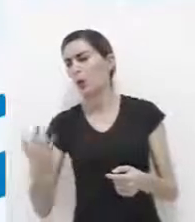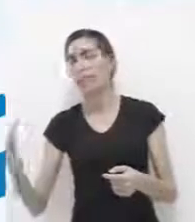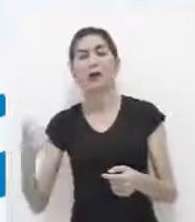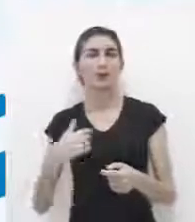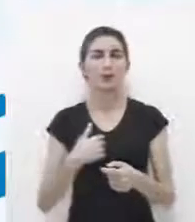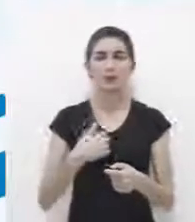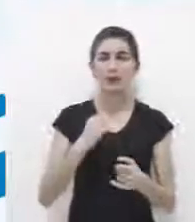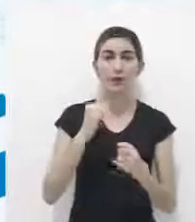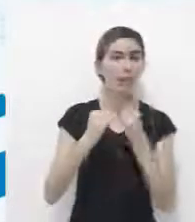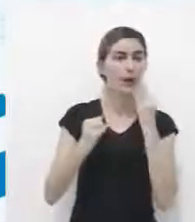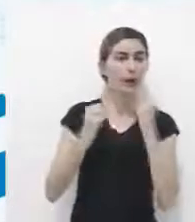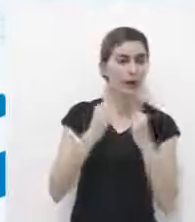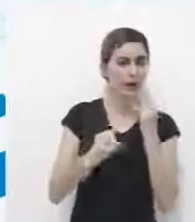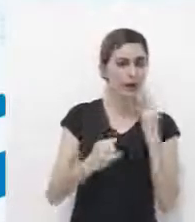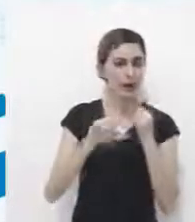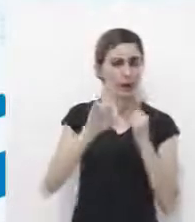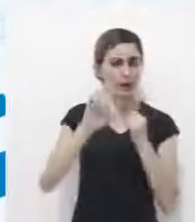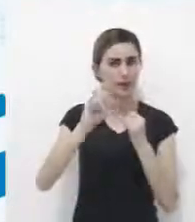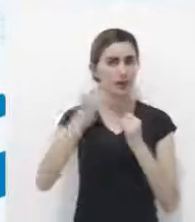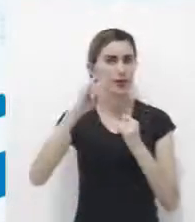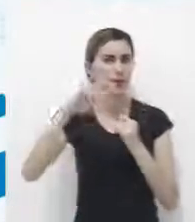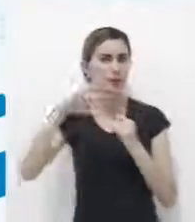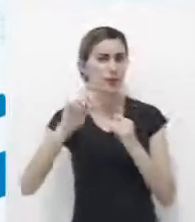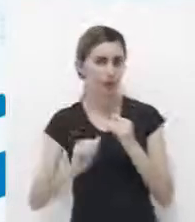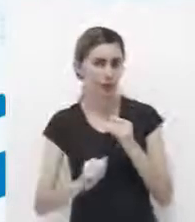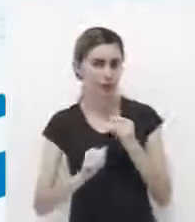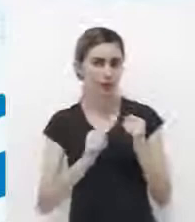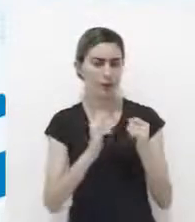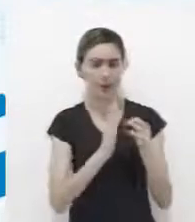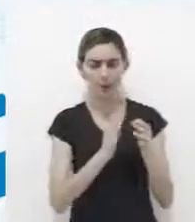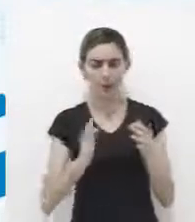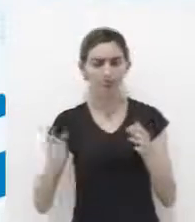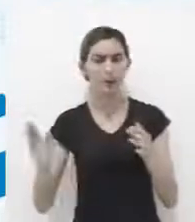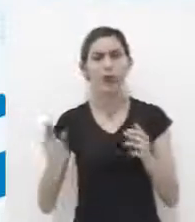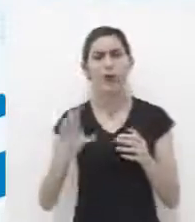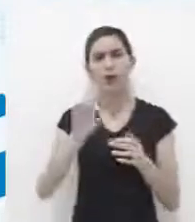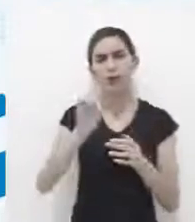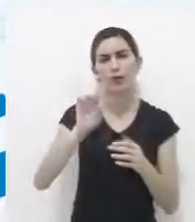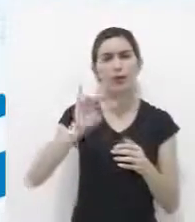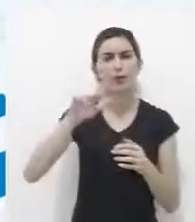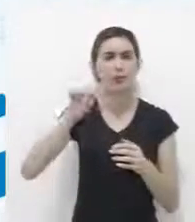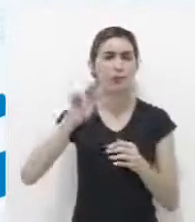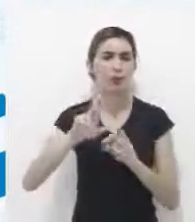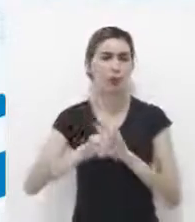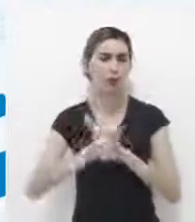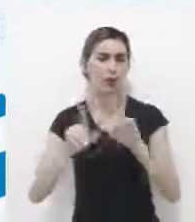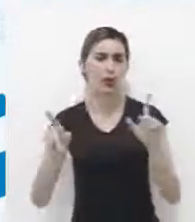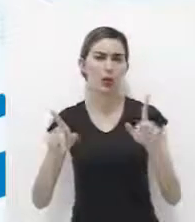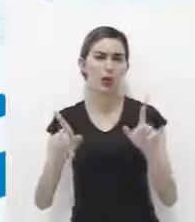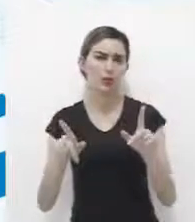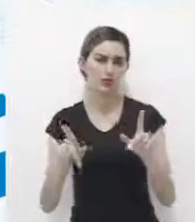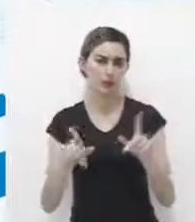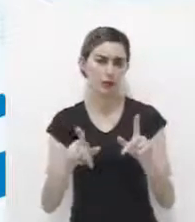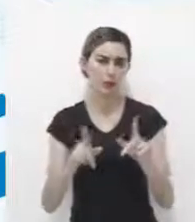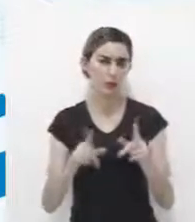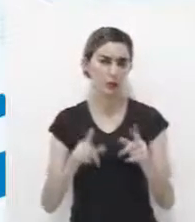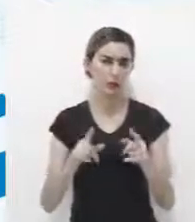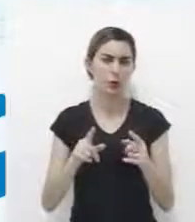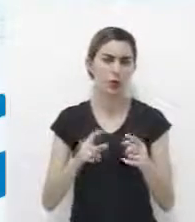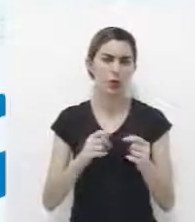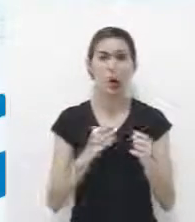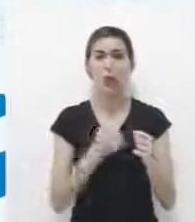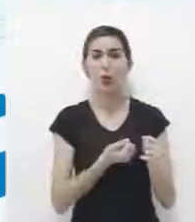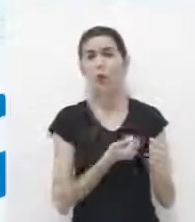são isso. Eles até parecem com a dízima periódica, mas a parte decimal dele é totalmente